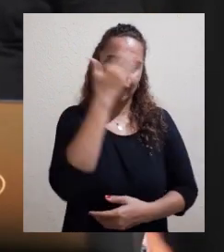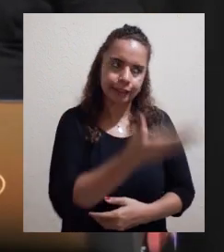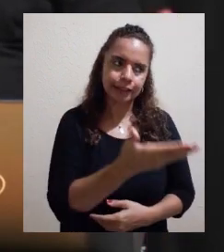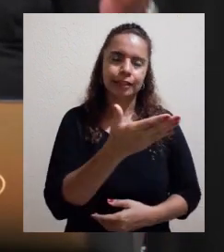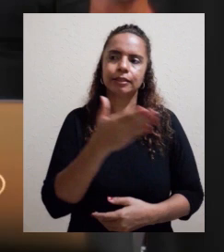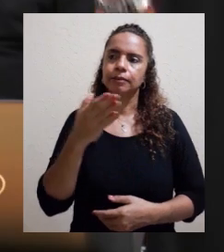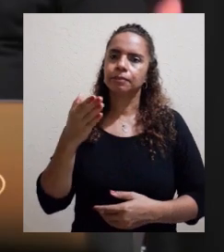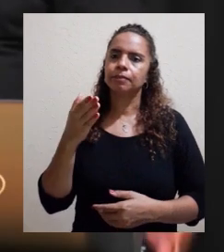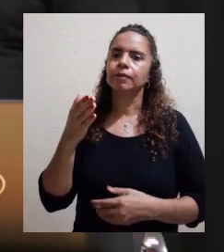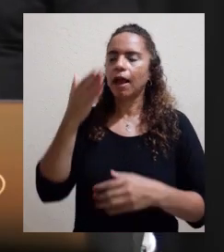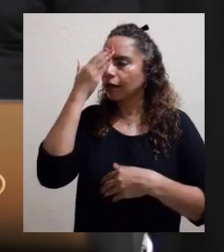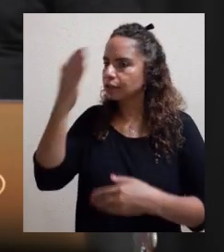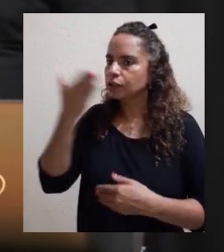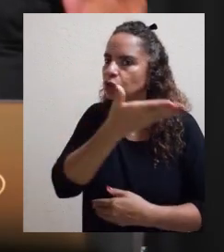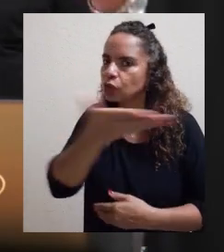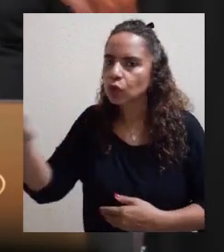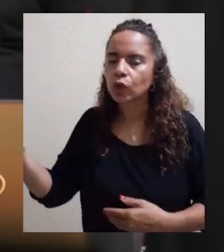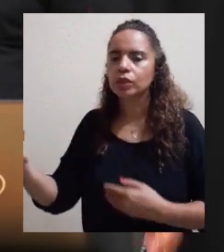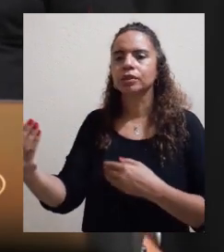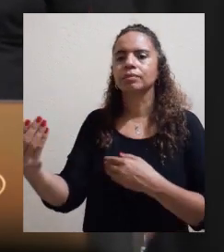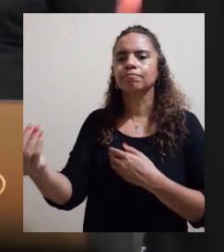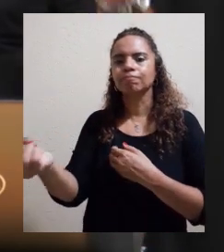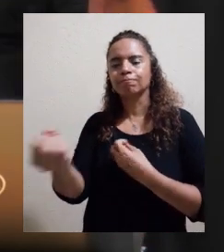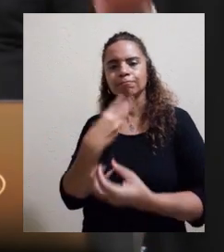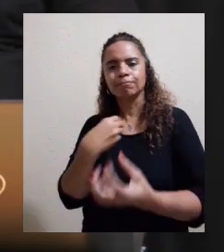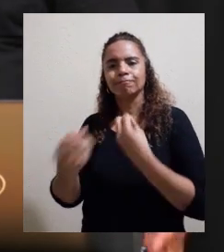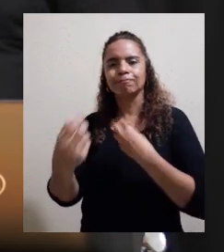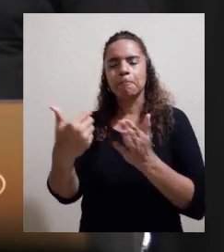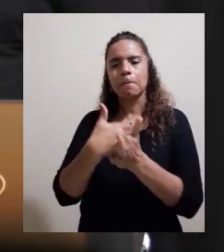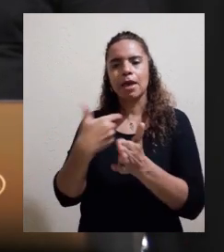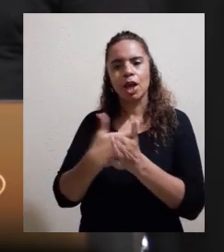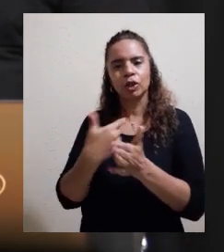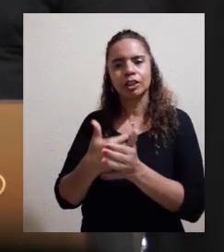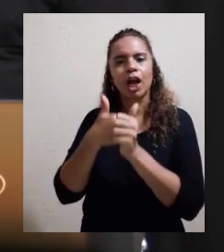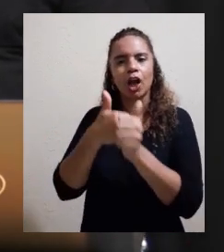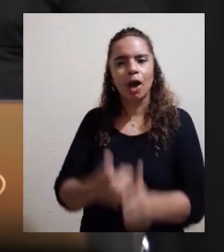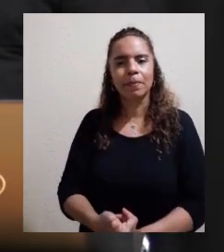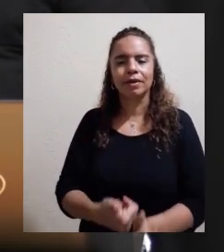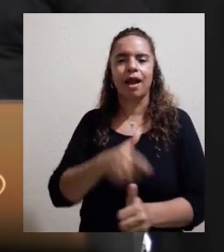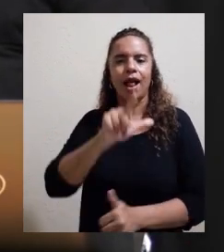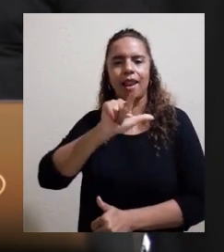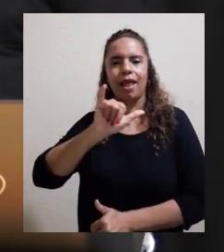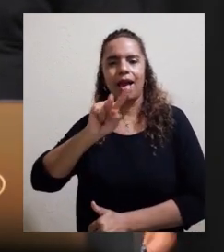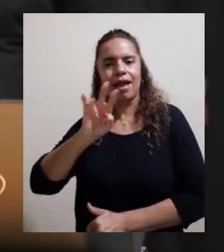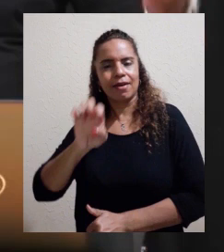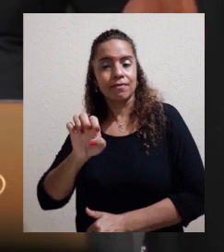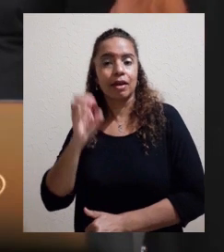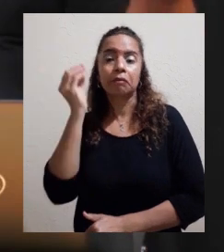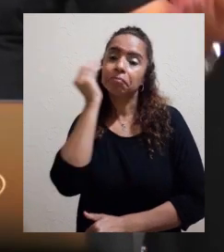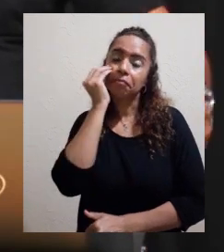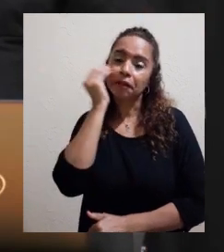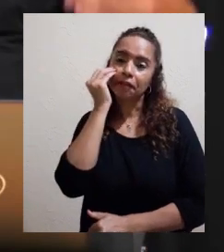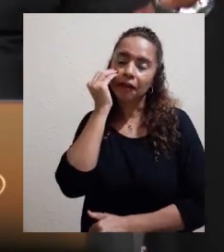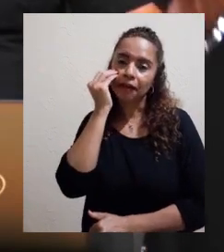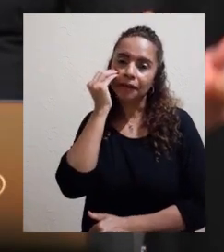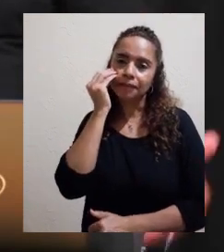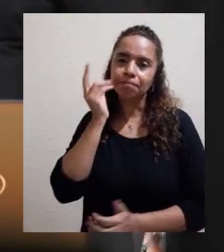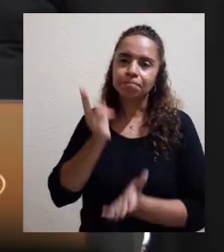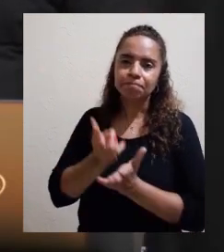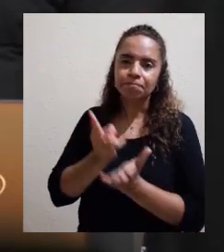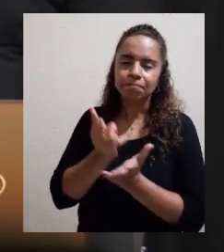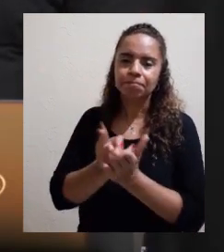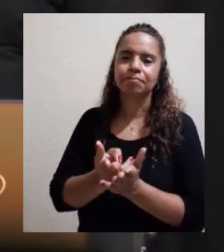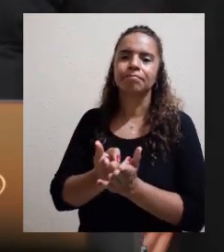agradecer também a participação de todos que mandaram perguntas, que acompanharam durante essa hora que é a nossa live. A gente vai tentar manter